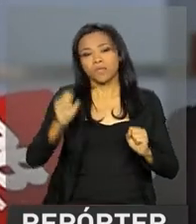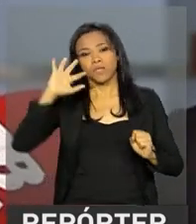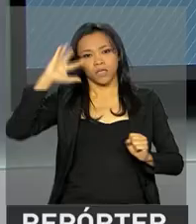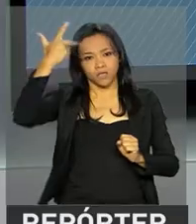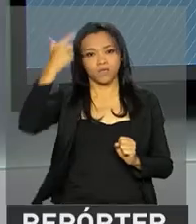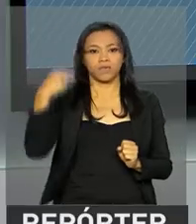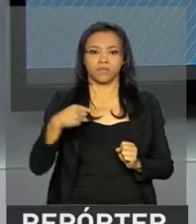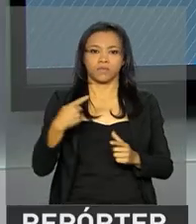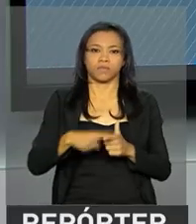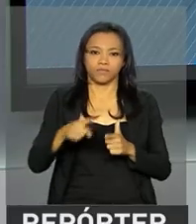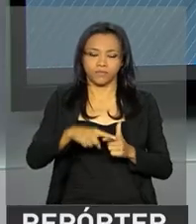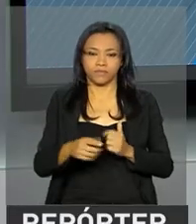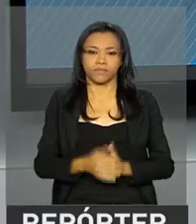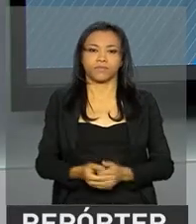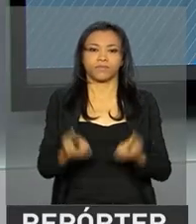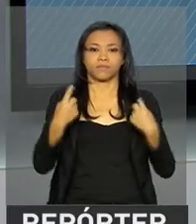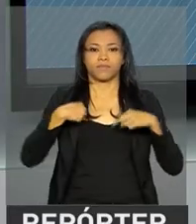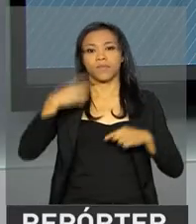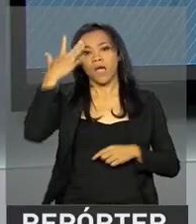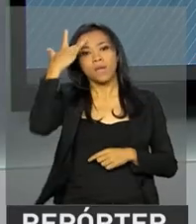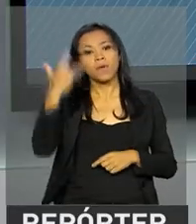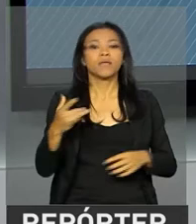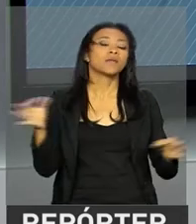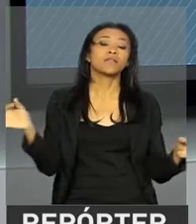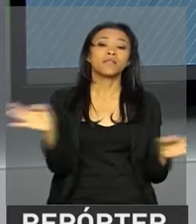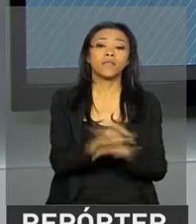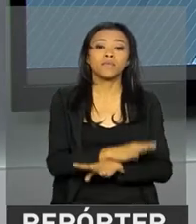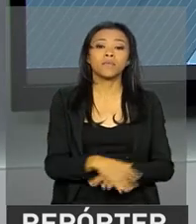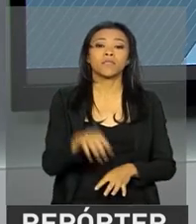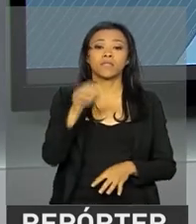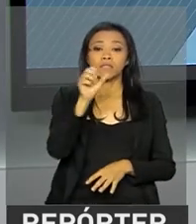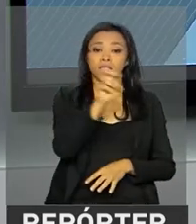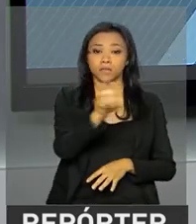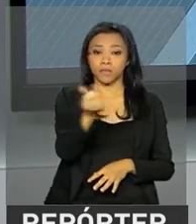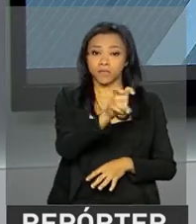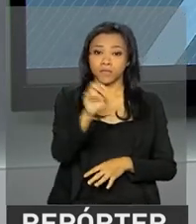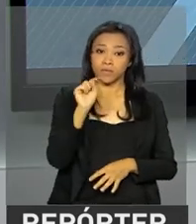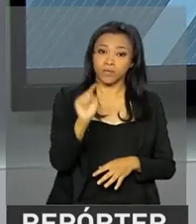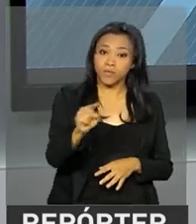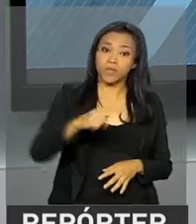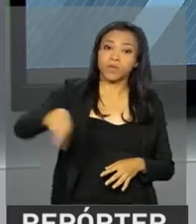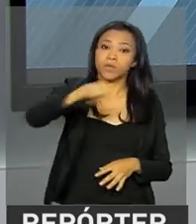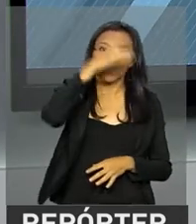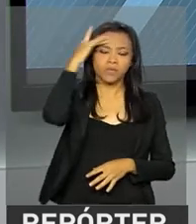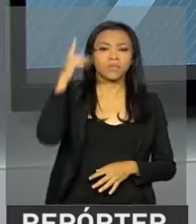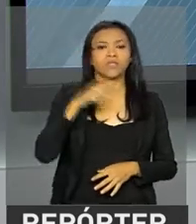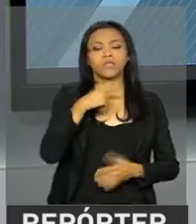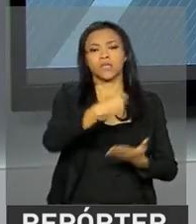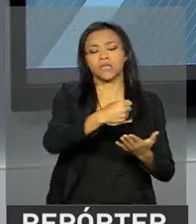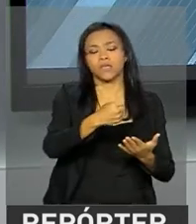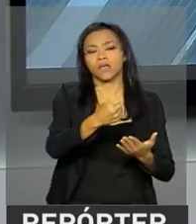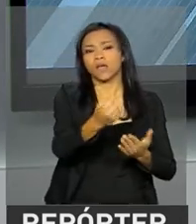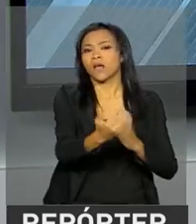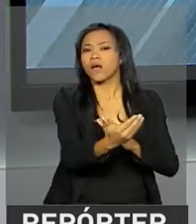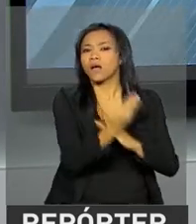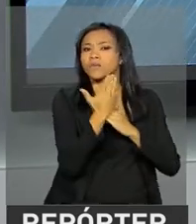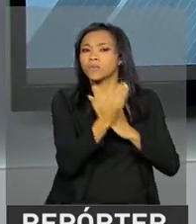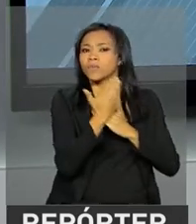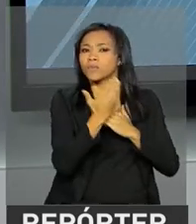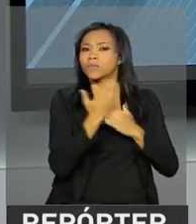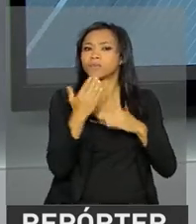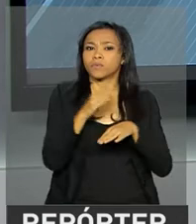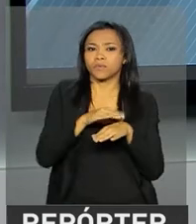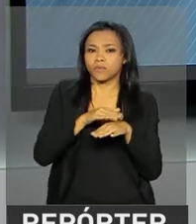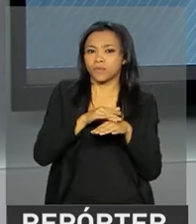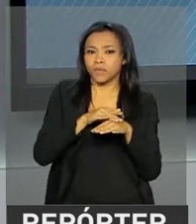questão. E termina amanhã o prazo para que 55 mil beneficiários do Auxílio Doença entrem em contato com o